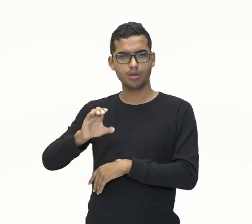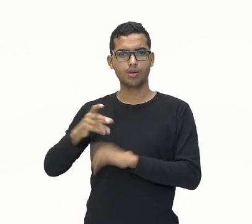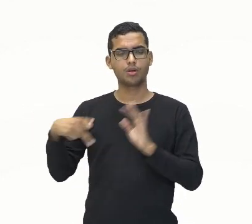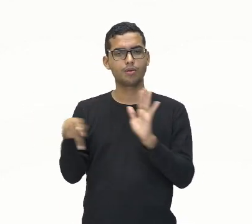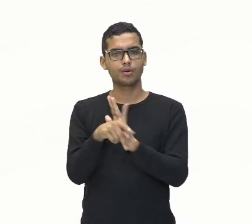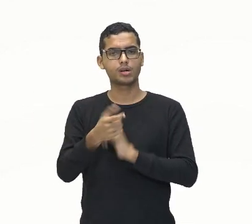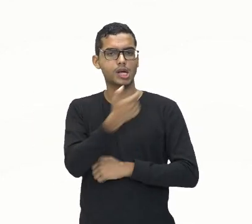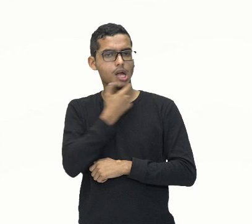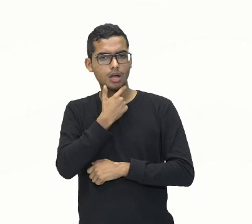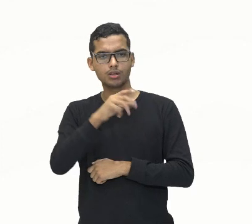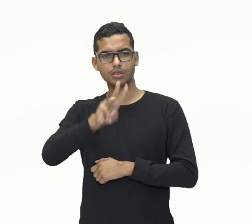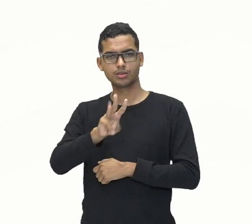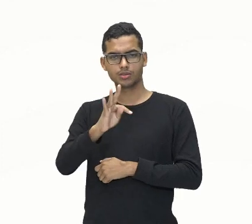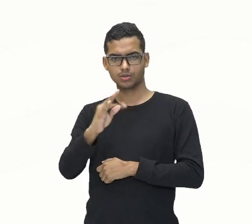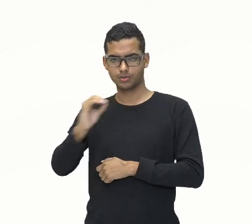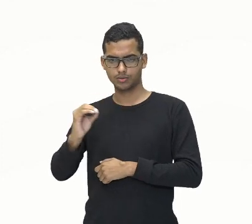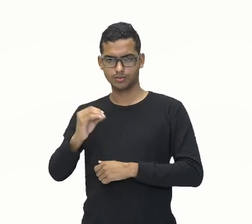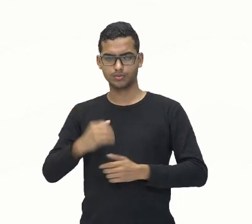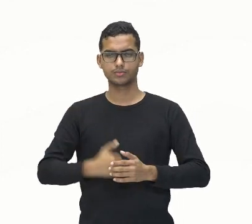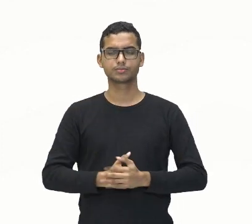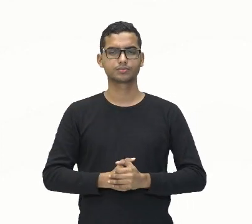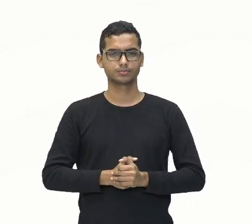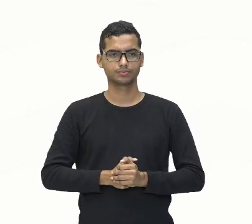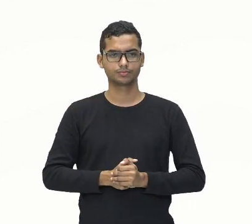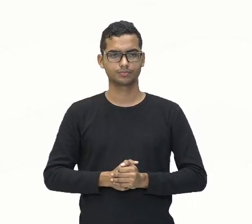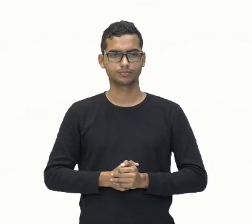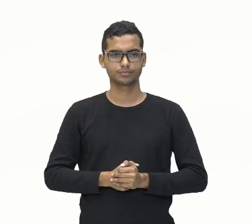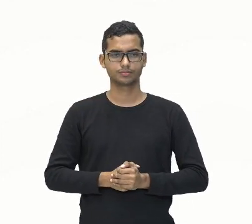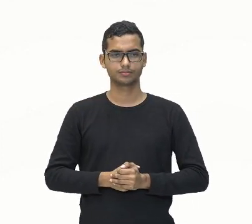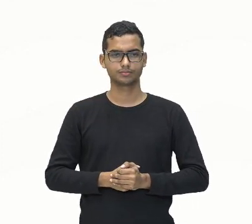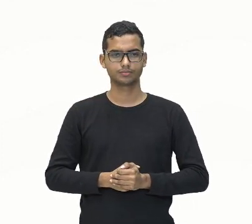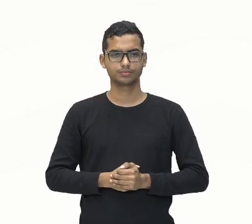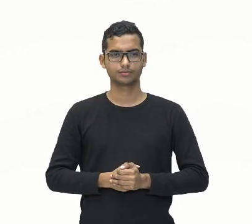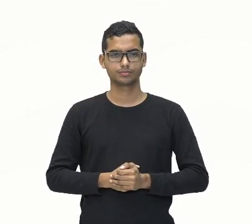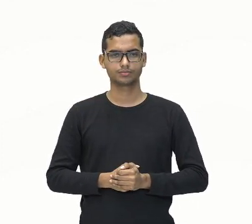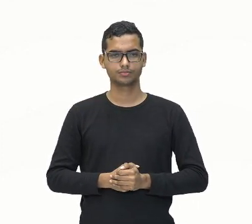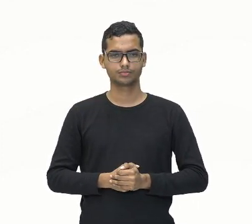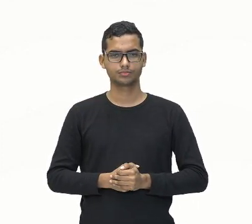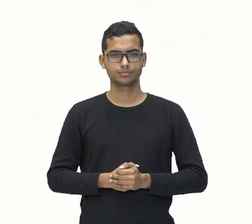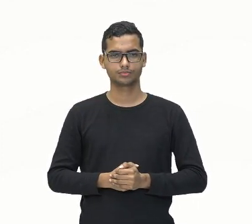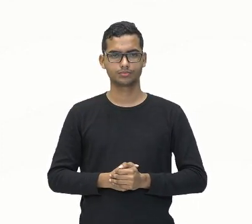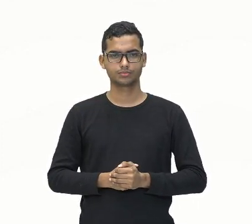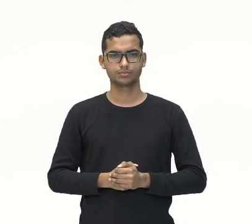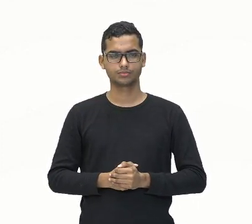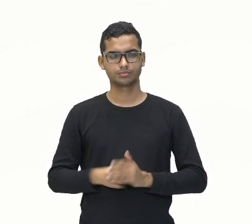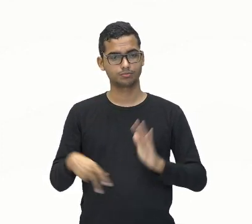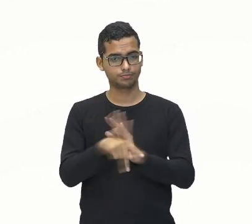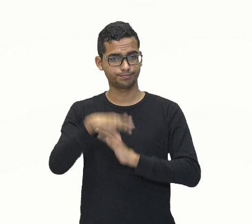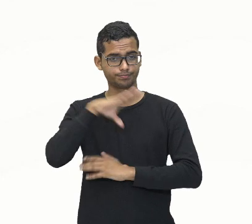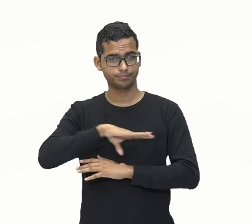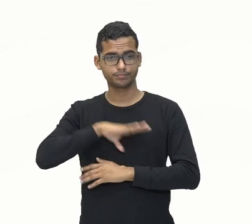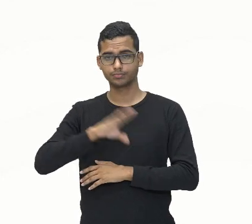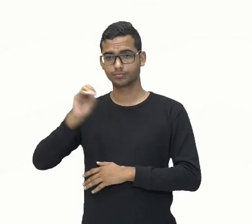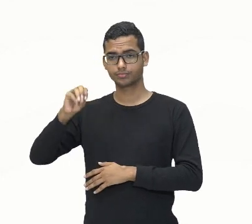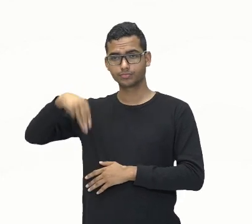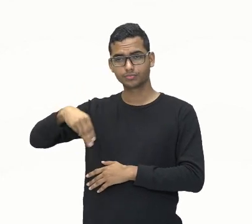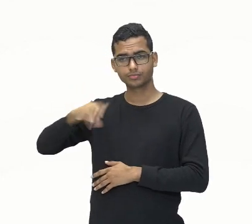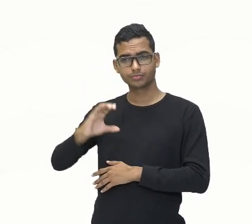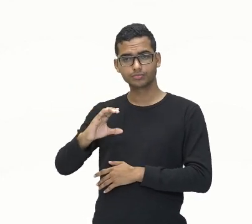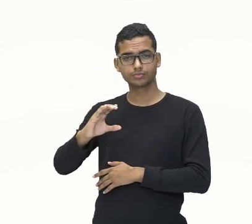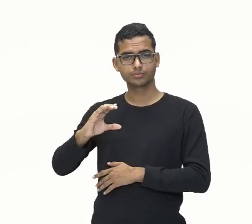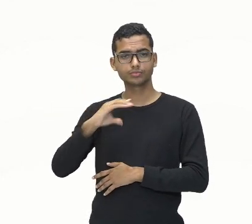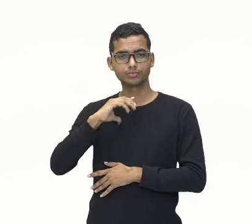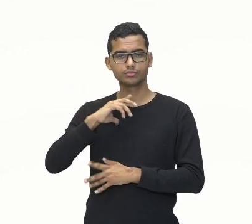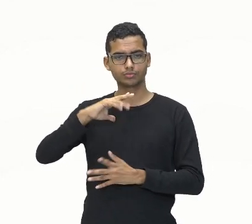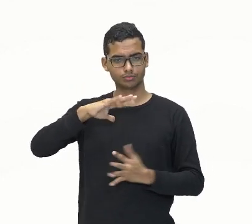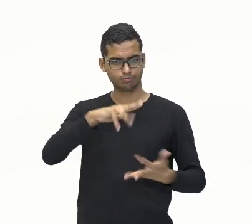WTO, tá? É o World Trade Organization, que é a OMC, Organização Mundial do Comércio, que é um organismo